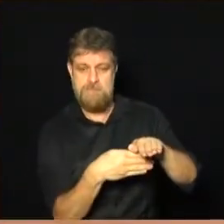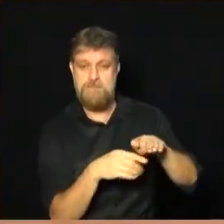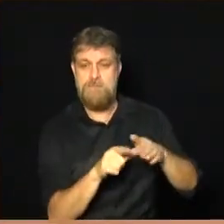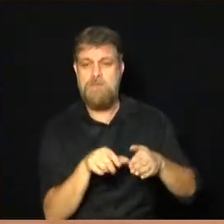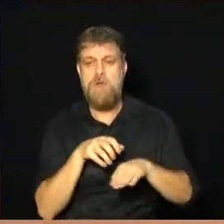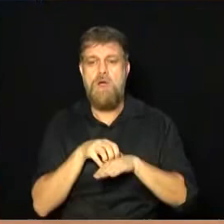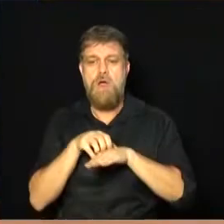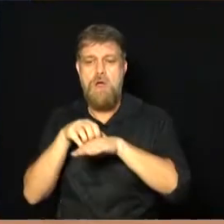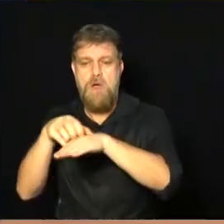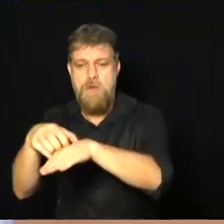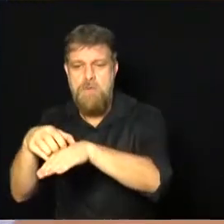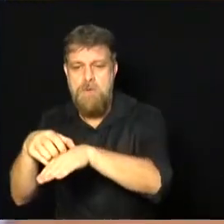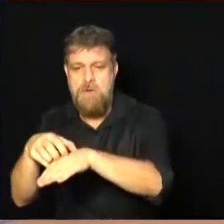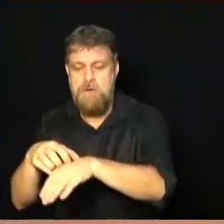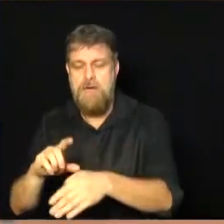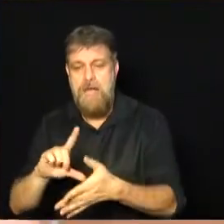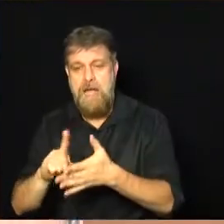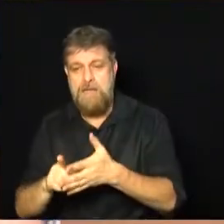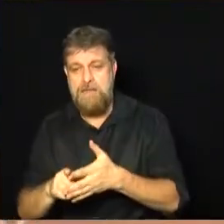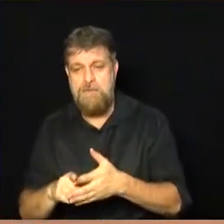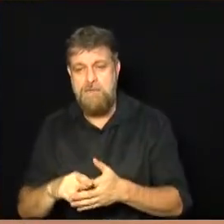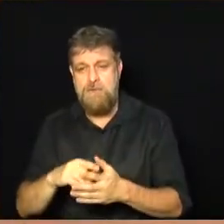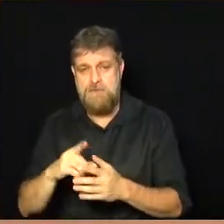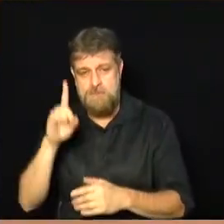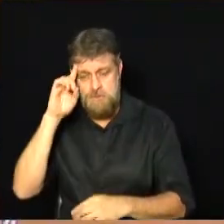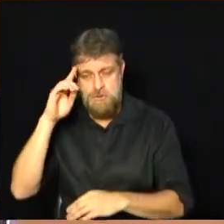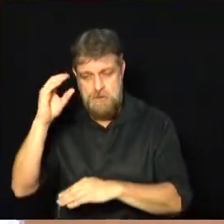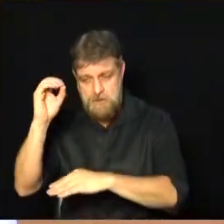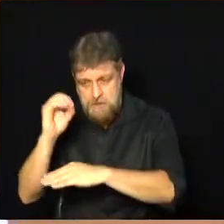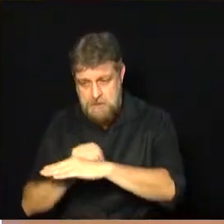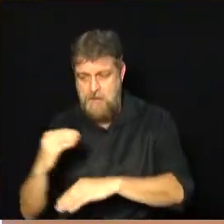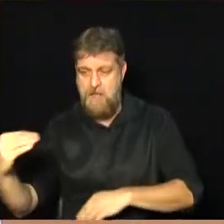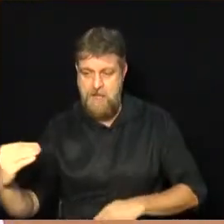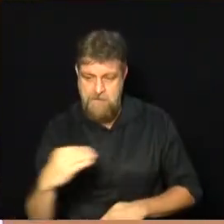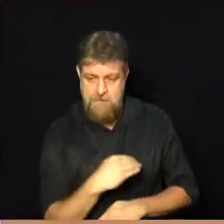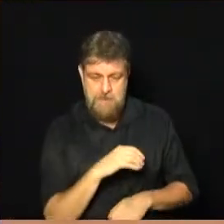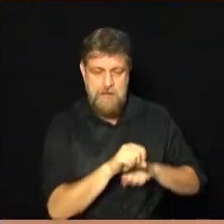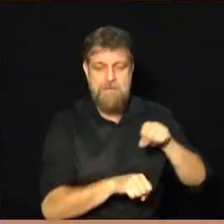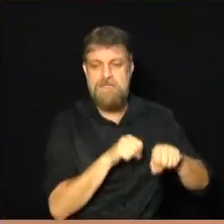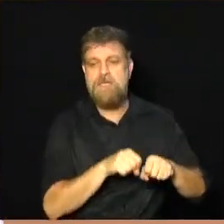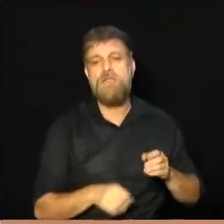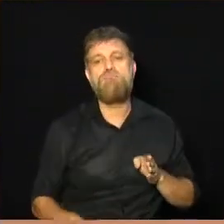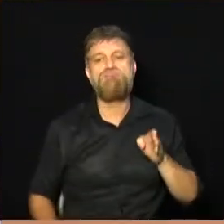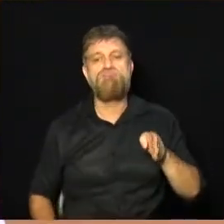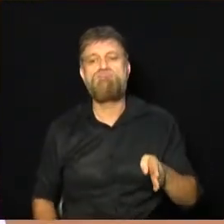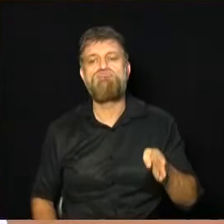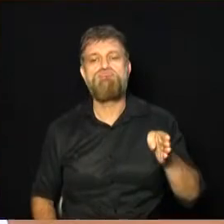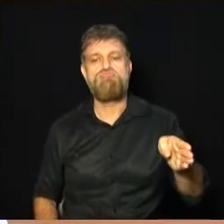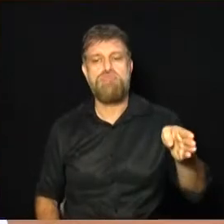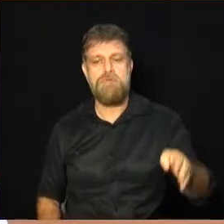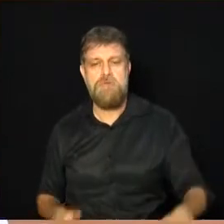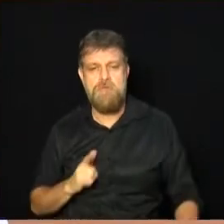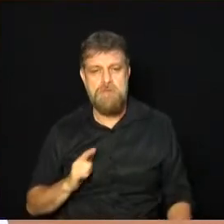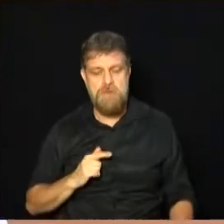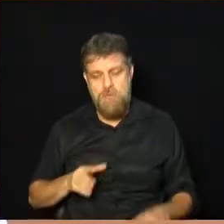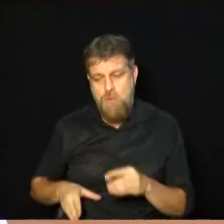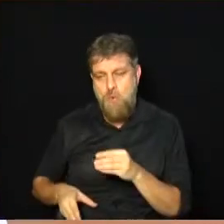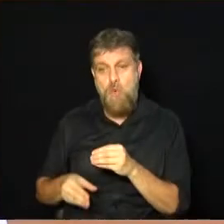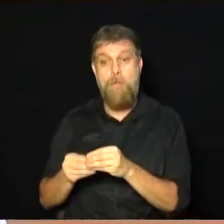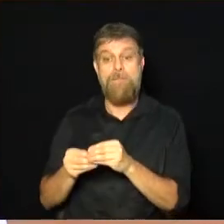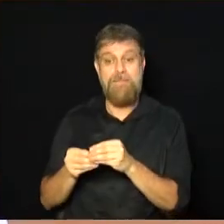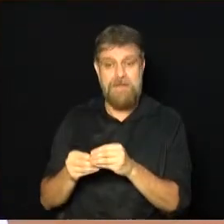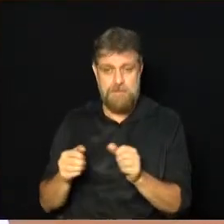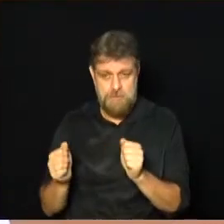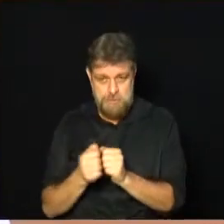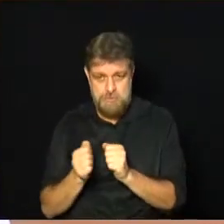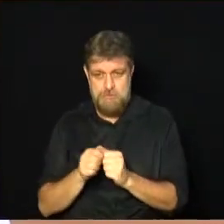fazer tal trajeto, quando volta no fim do dia, pega a bicicleta e assim por diante. E a bicicleta, ela faz aquele conceito que